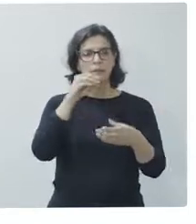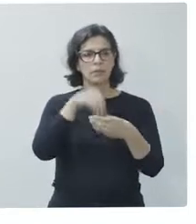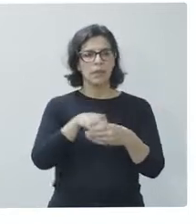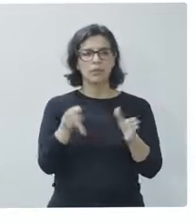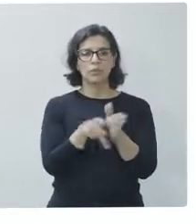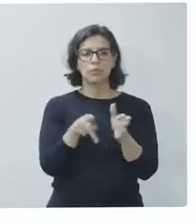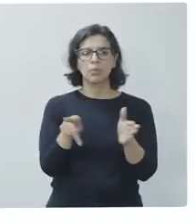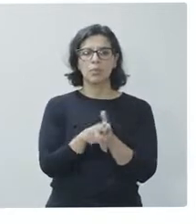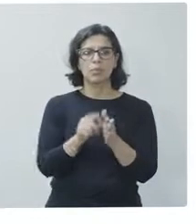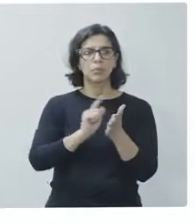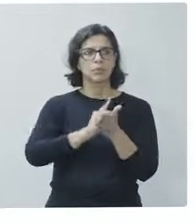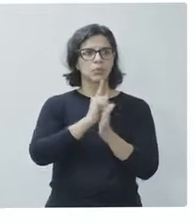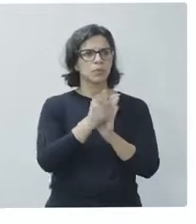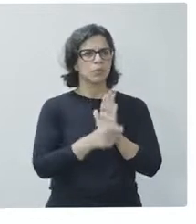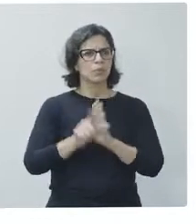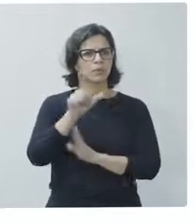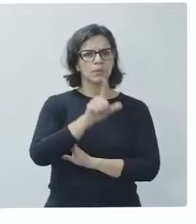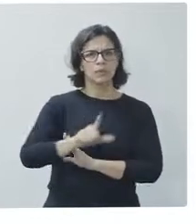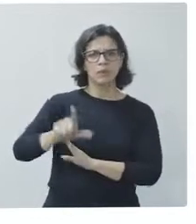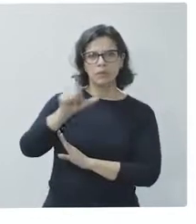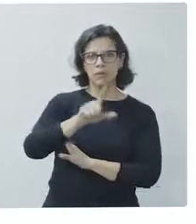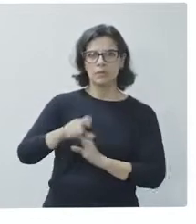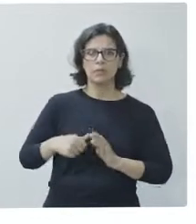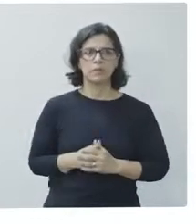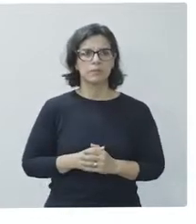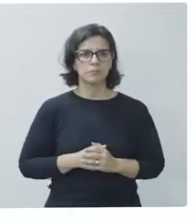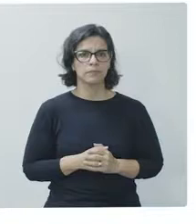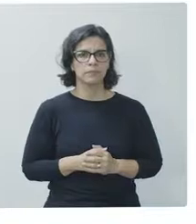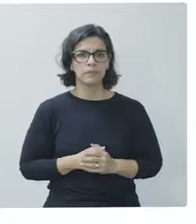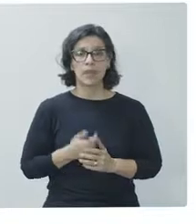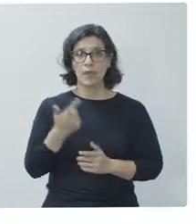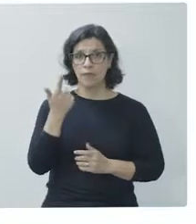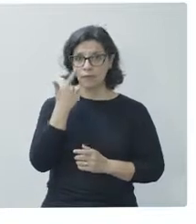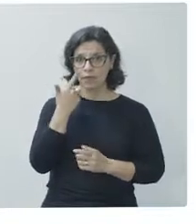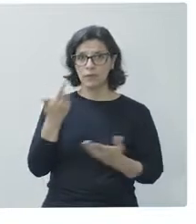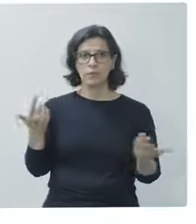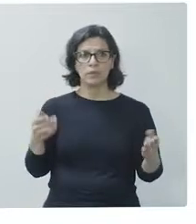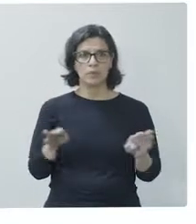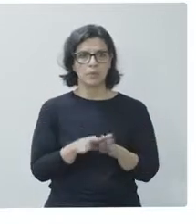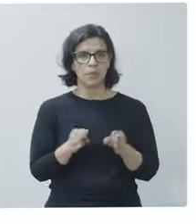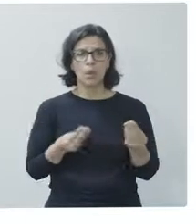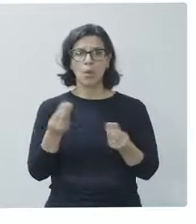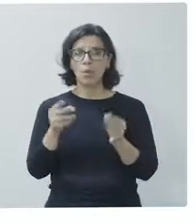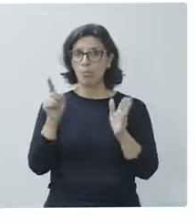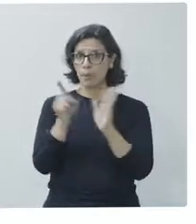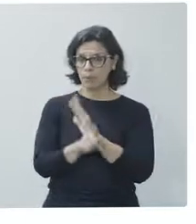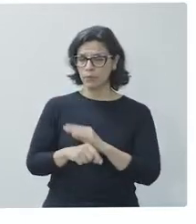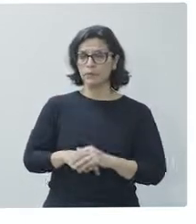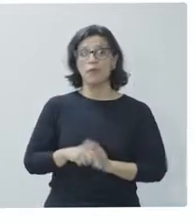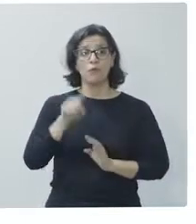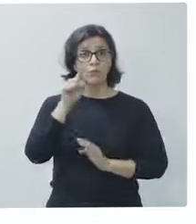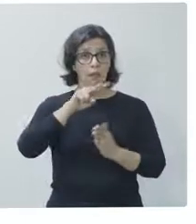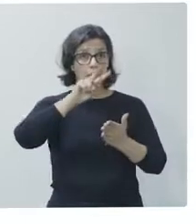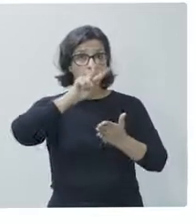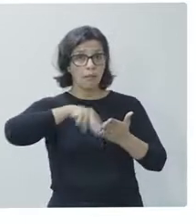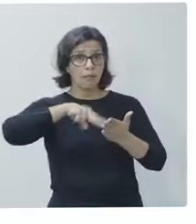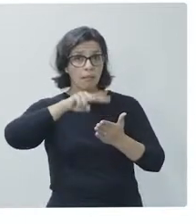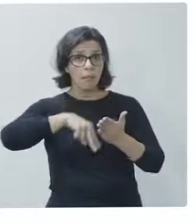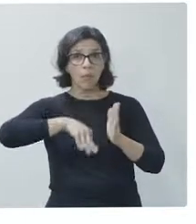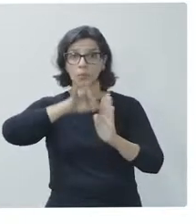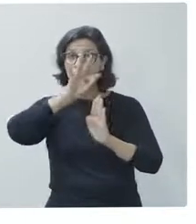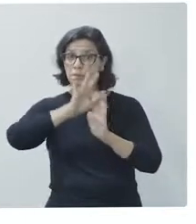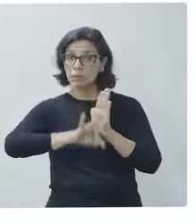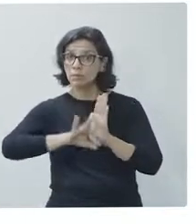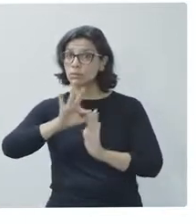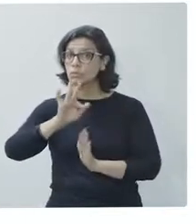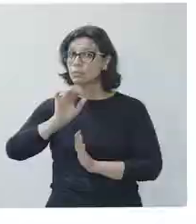ou fazerem parte desse gênero literário? Então olha só como é a pergunta. Você já leu algum texto de